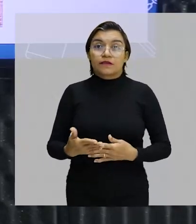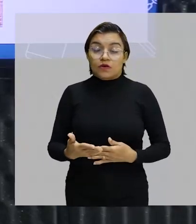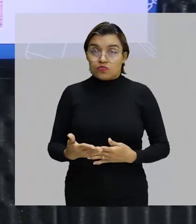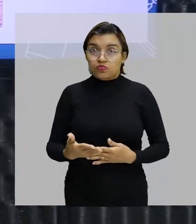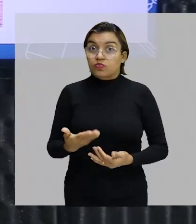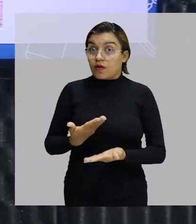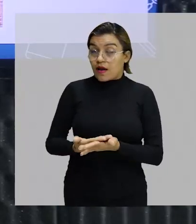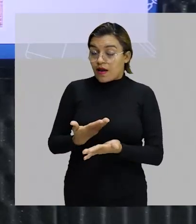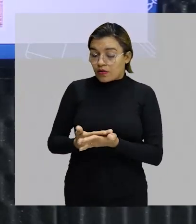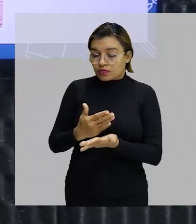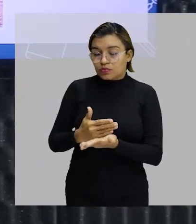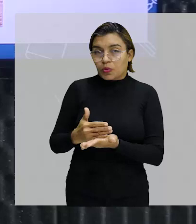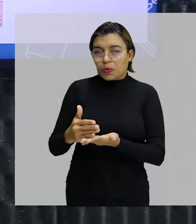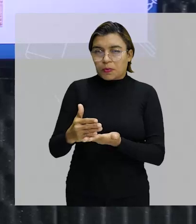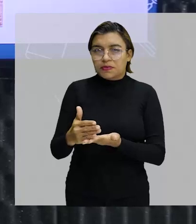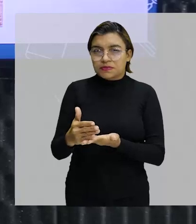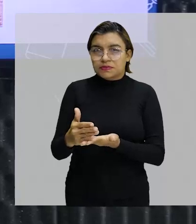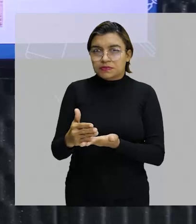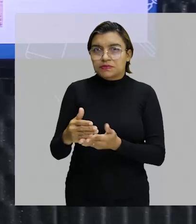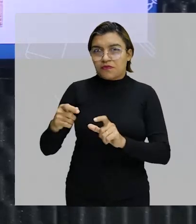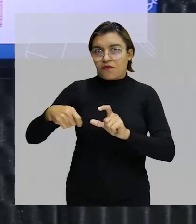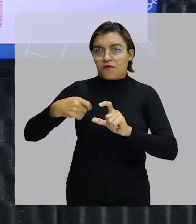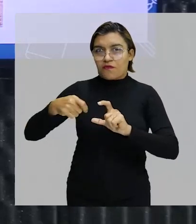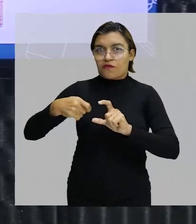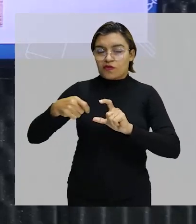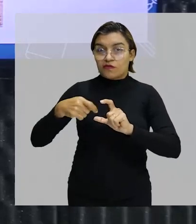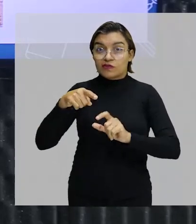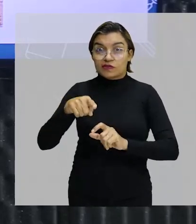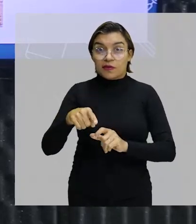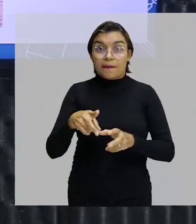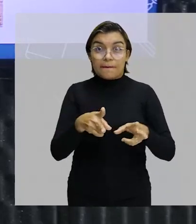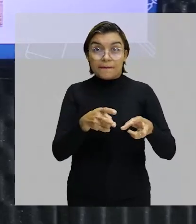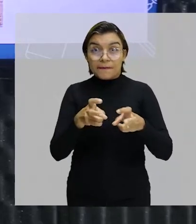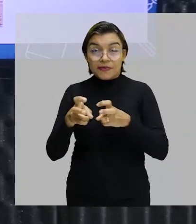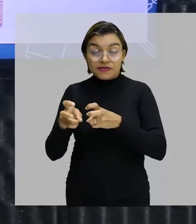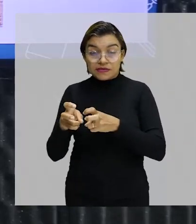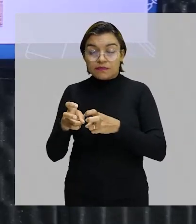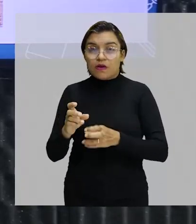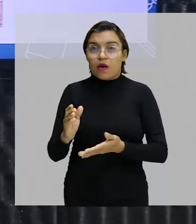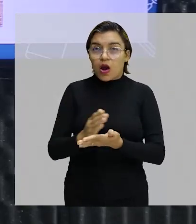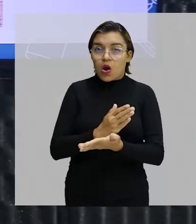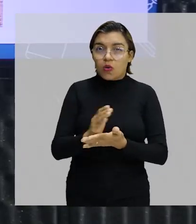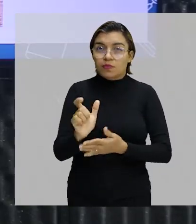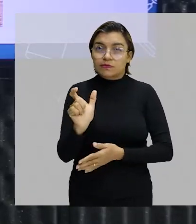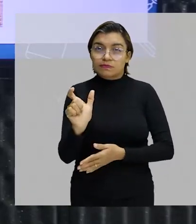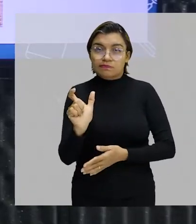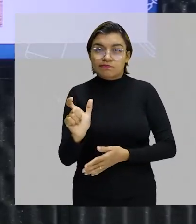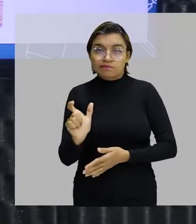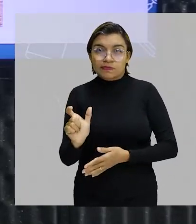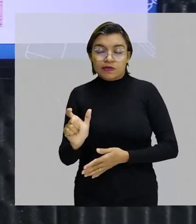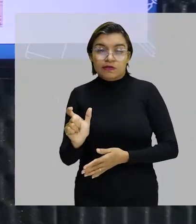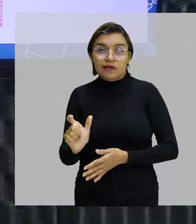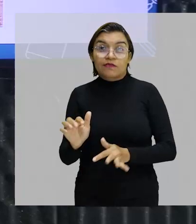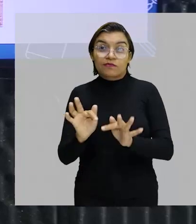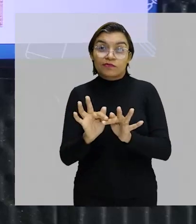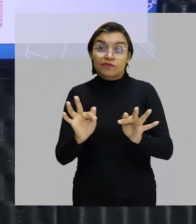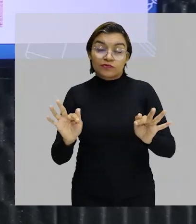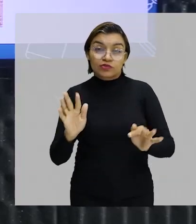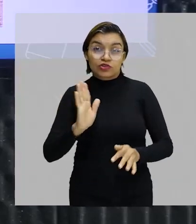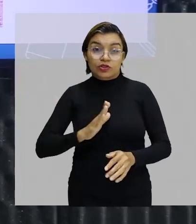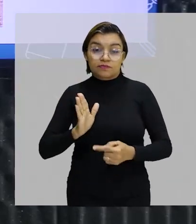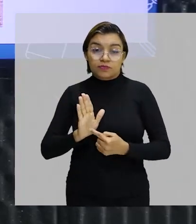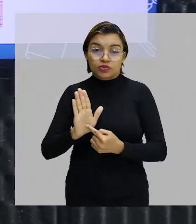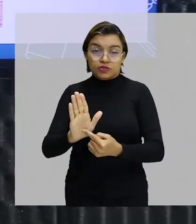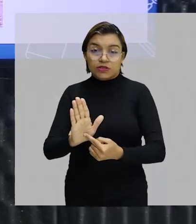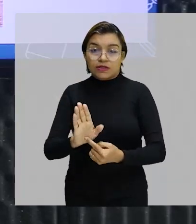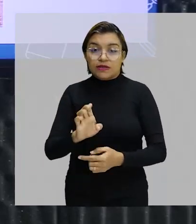a nossa aula, o nosso vídeo, você já percebeu que alguns termos, algumas funções foram citadas.